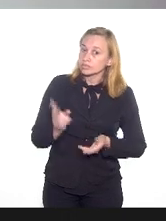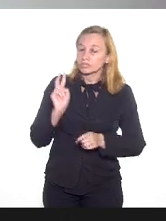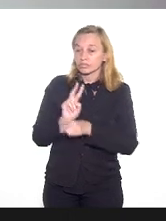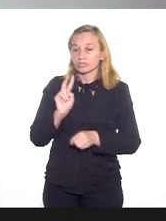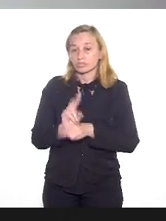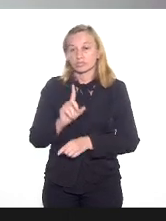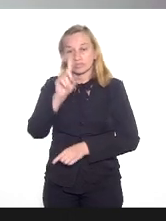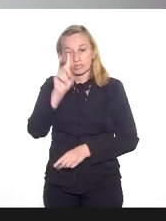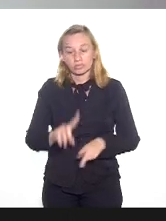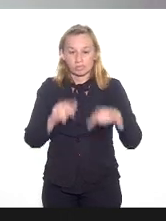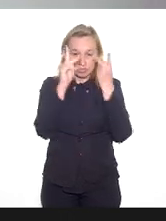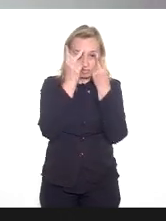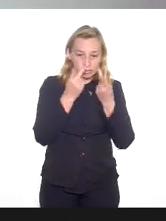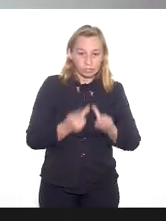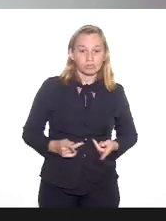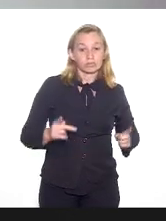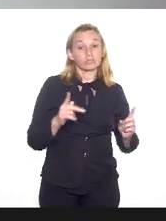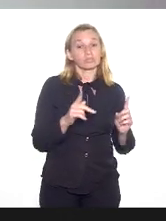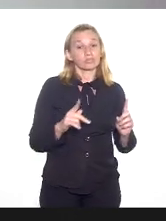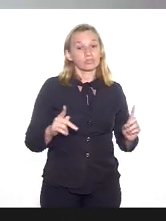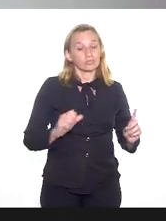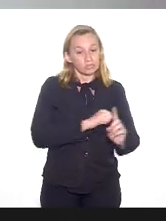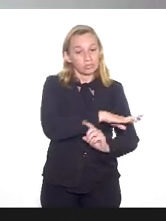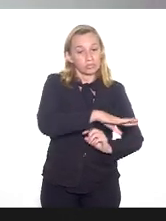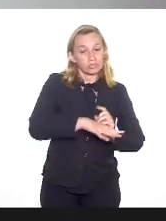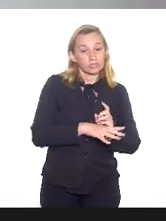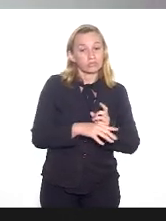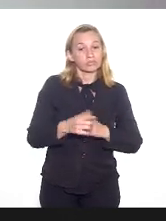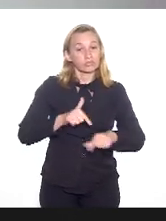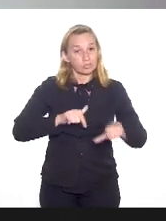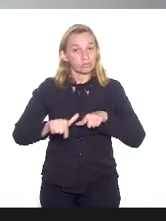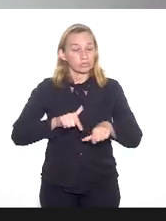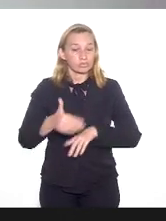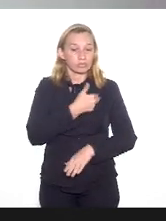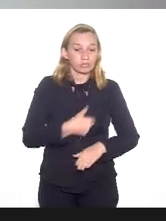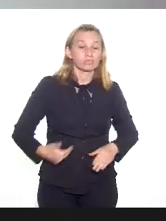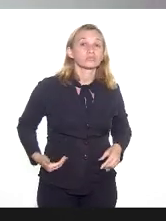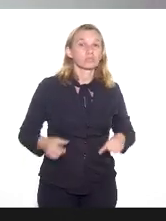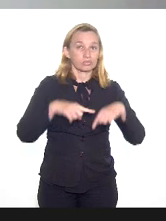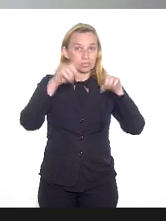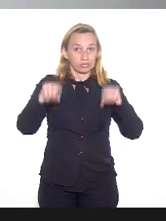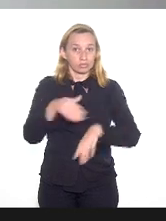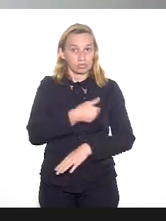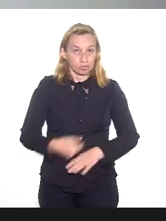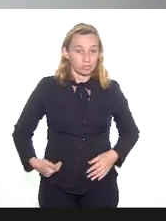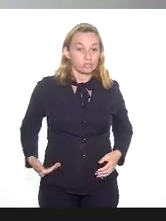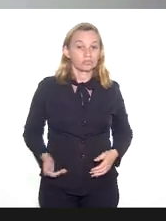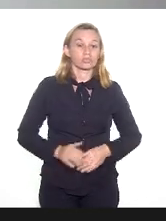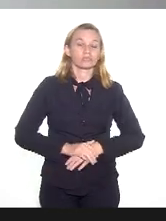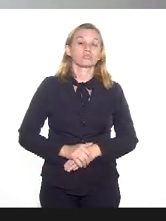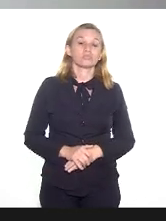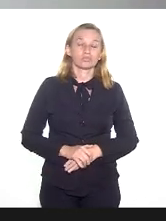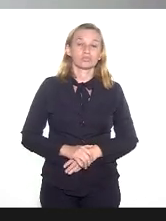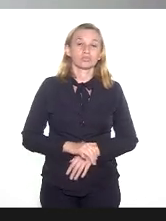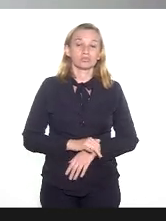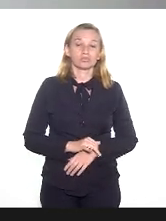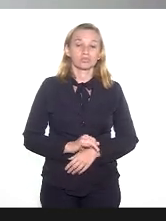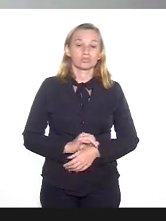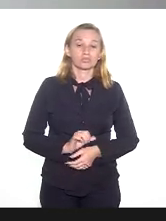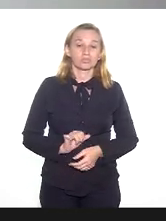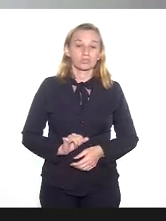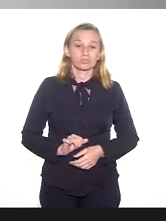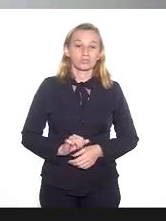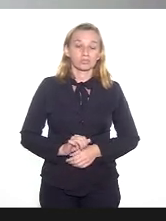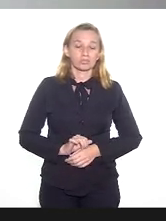direitos sociais, de defesa dos serviços públicos e dos servidores, né, sem os quais não há